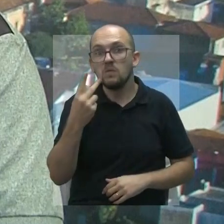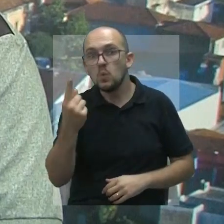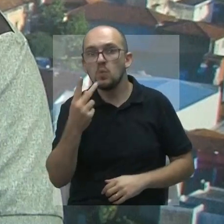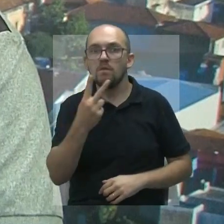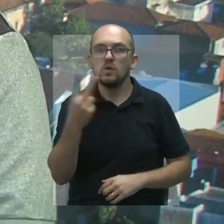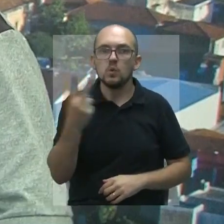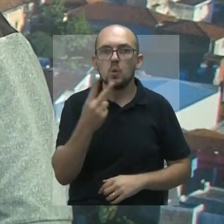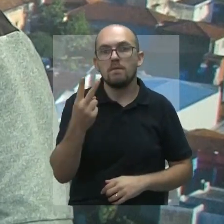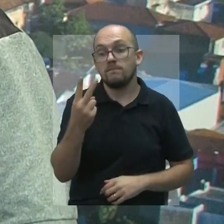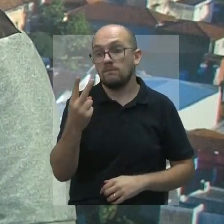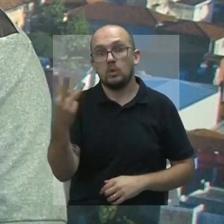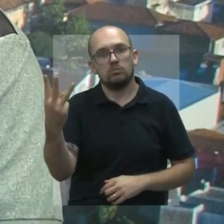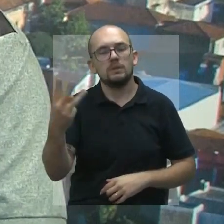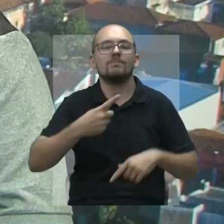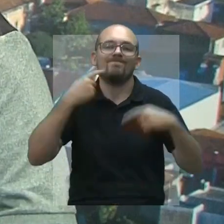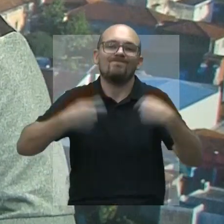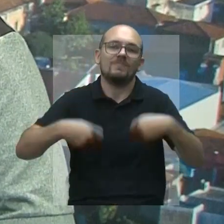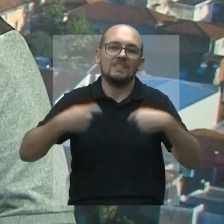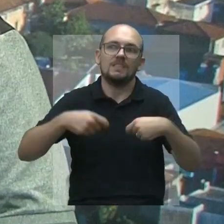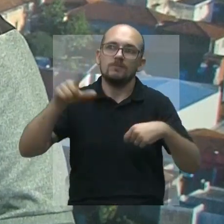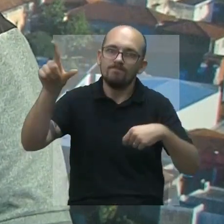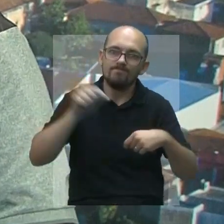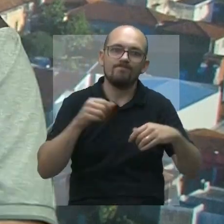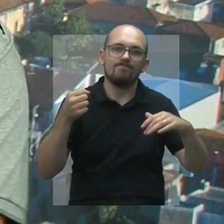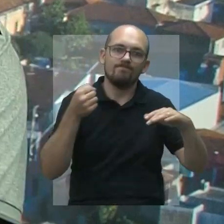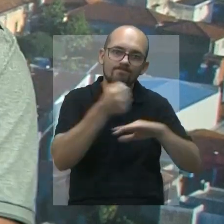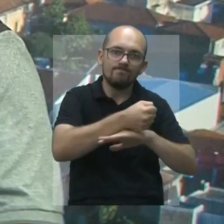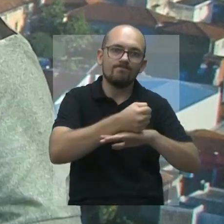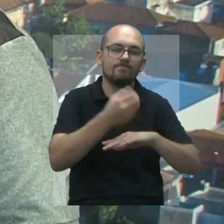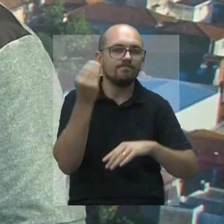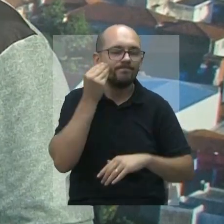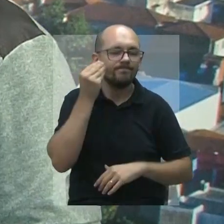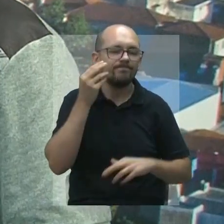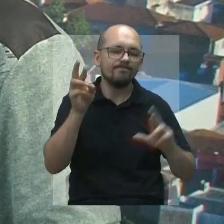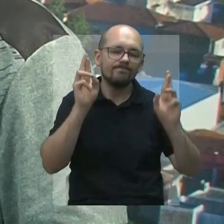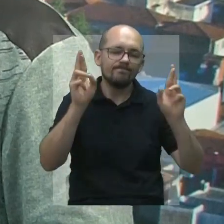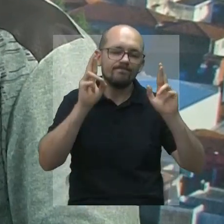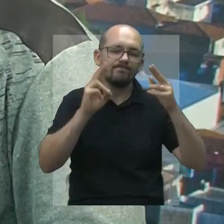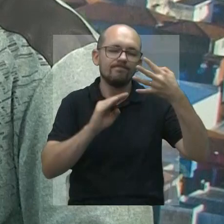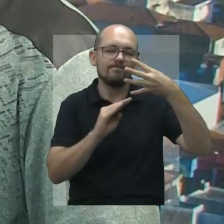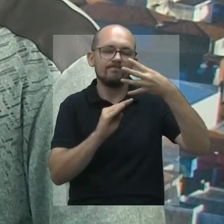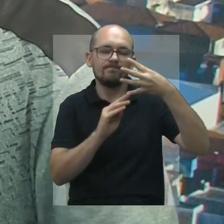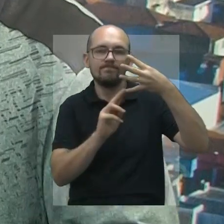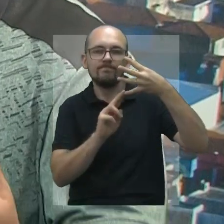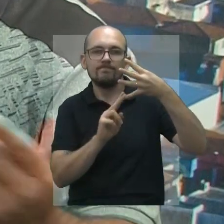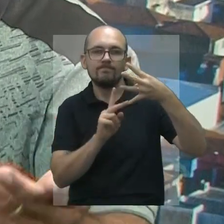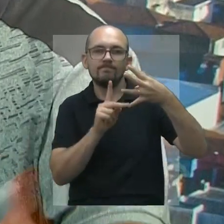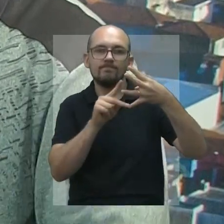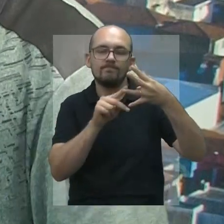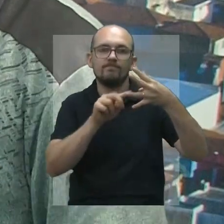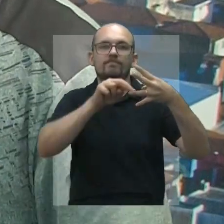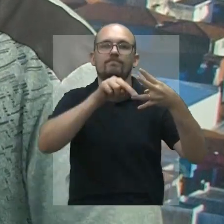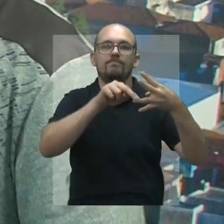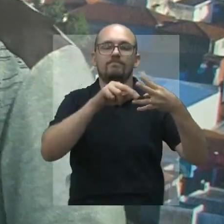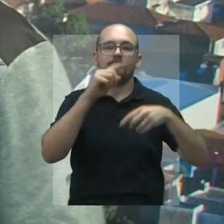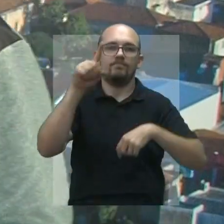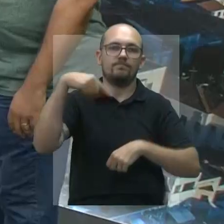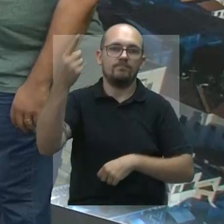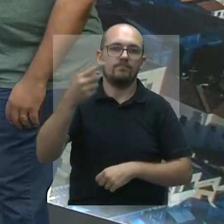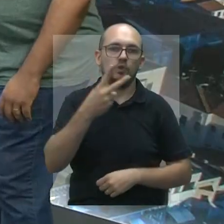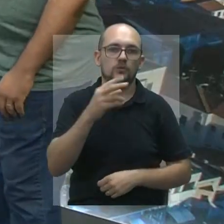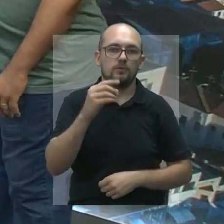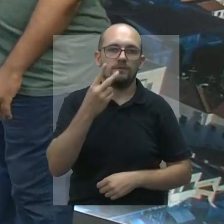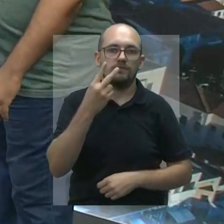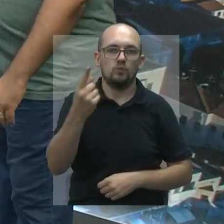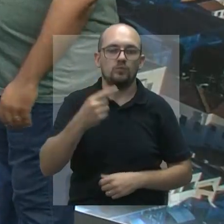23 anos, que é necessário para que nós possamos alcançar o tão almejado acesso para a Série A3 em 2021. Alguns